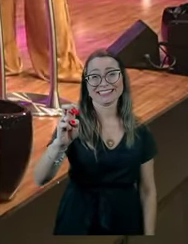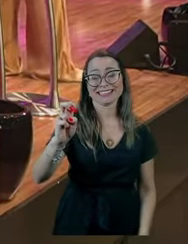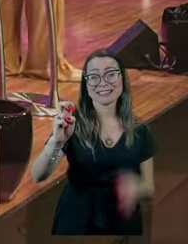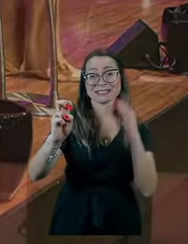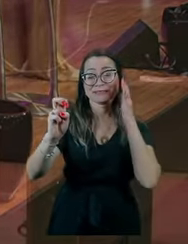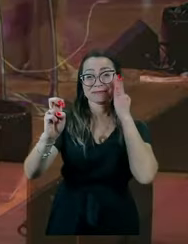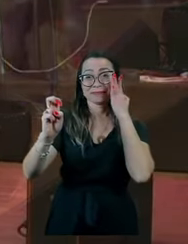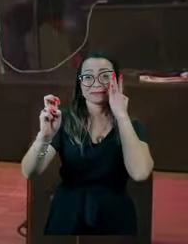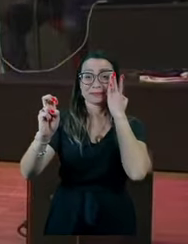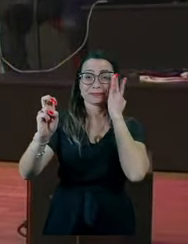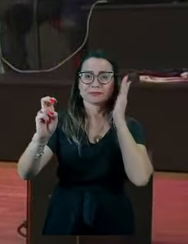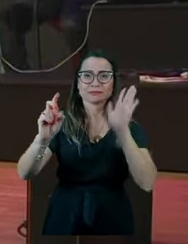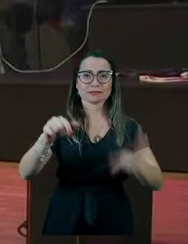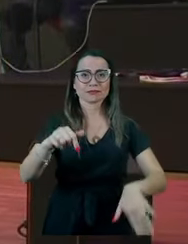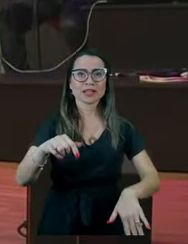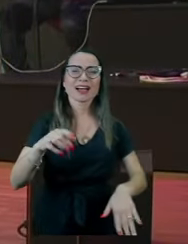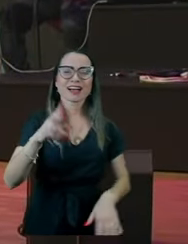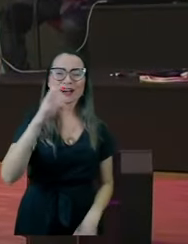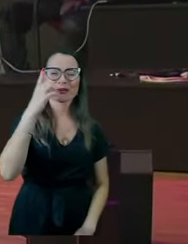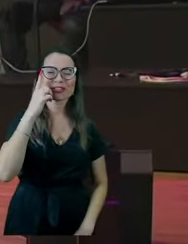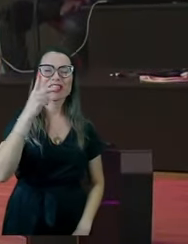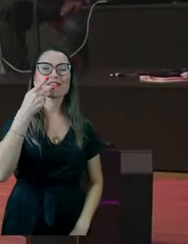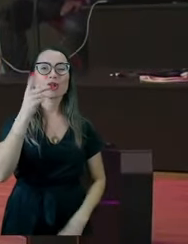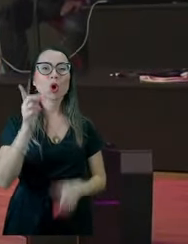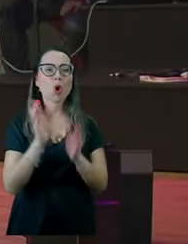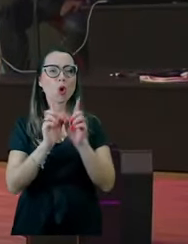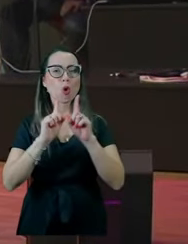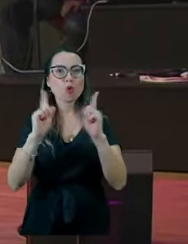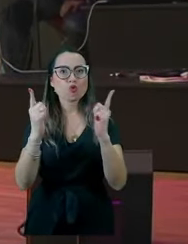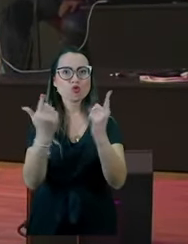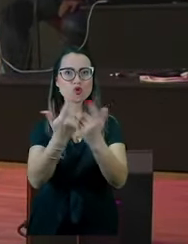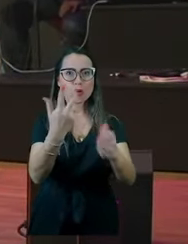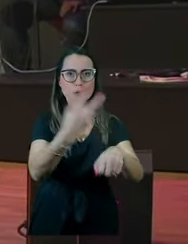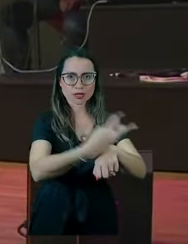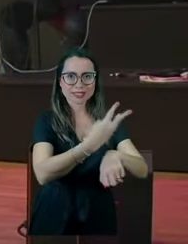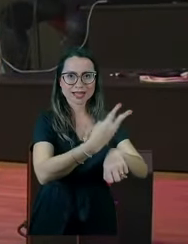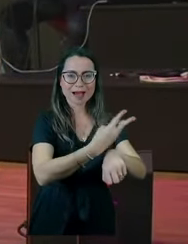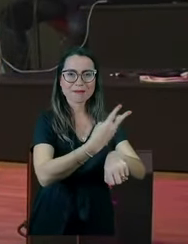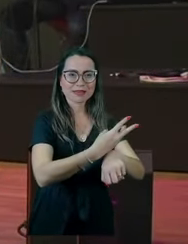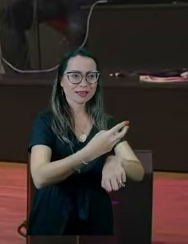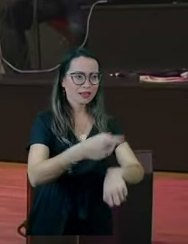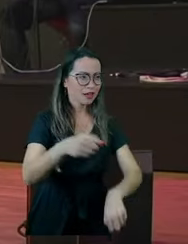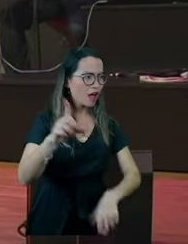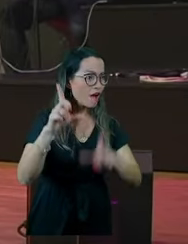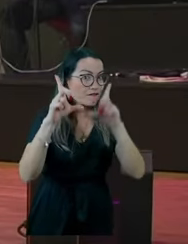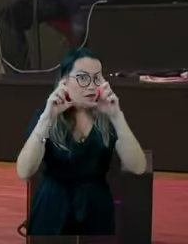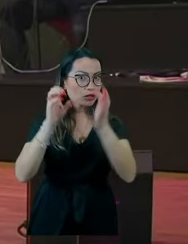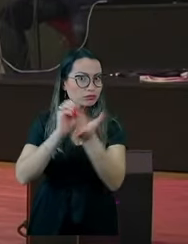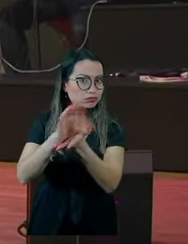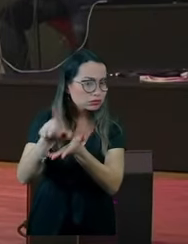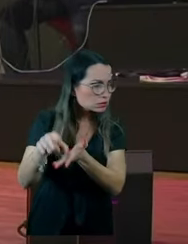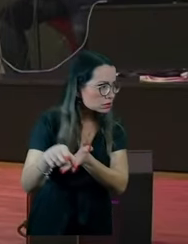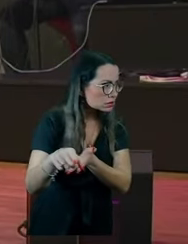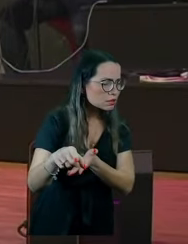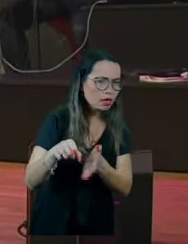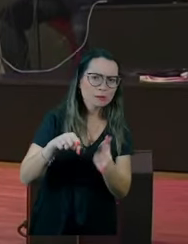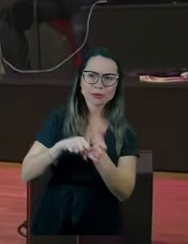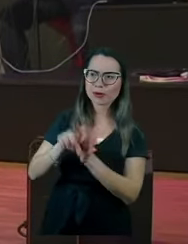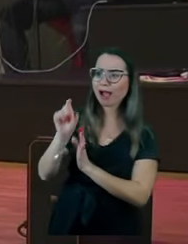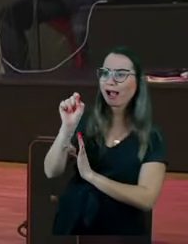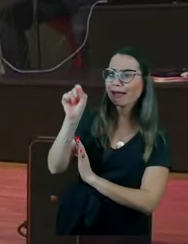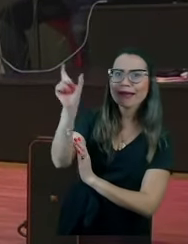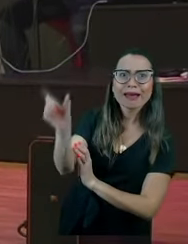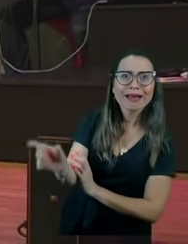tudo assim, quem é essa ali? Ai, eu ainda vou me vingar da Jerusa, foi ela que mandou, não sei se ela está